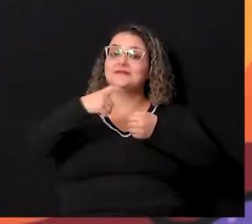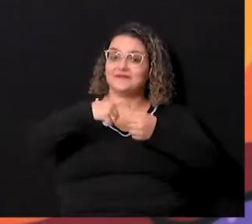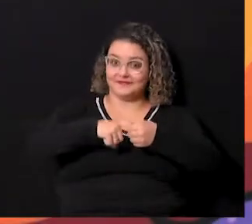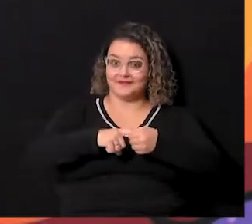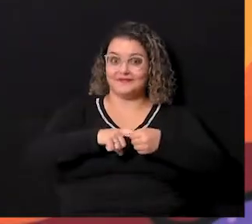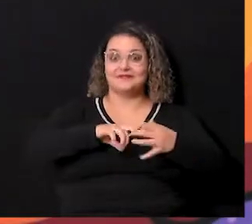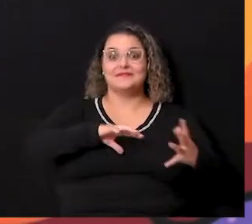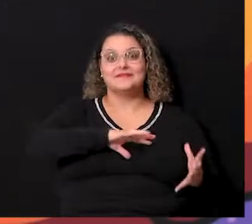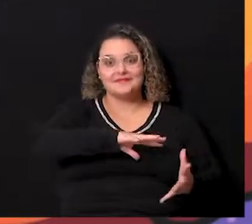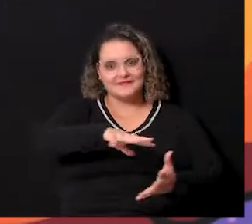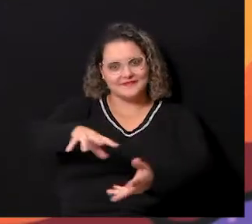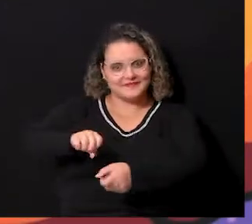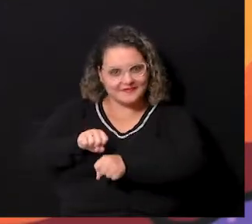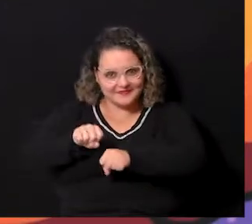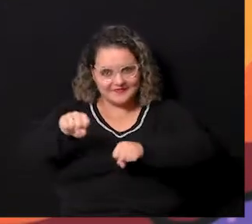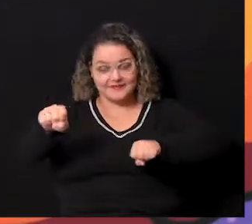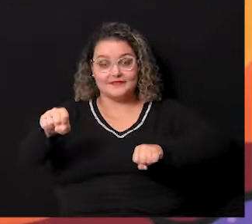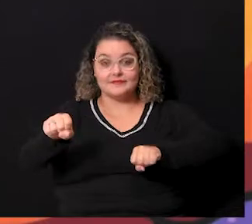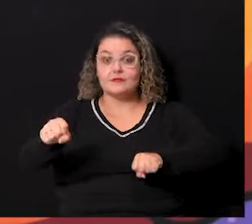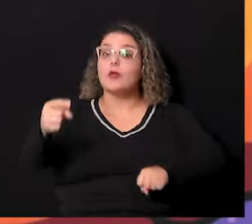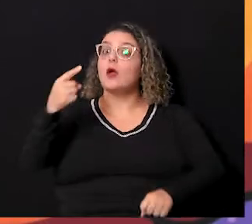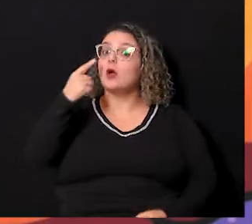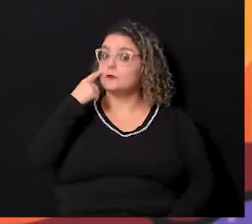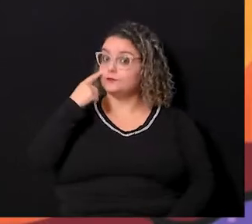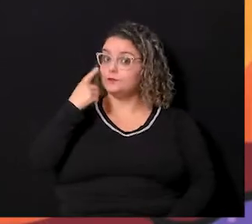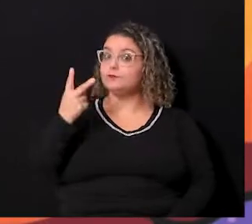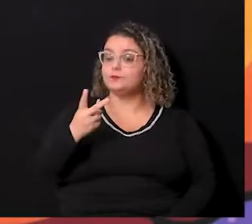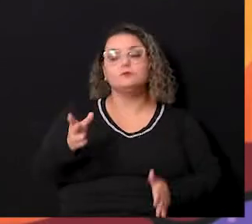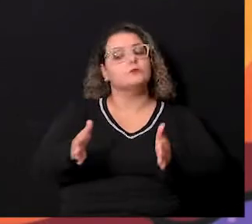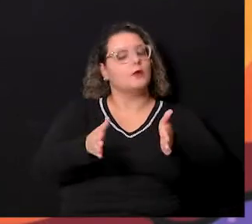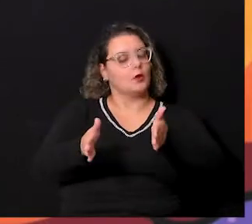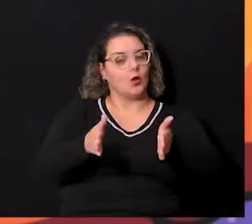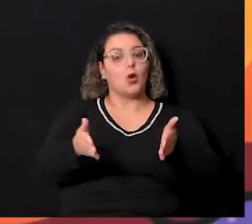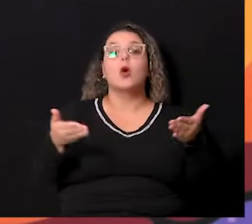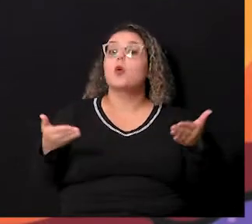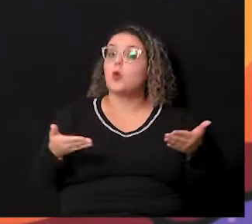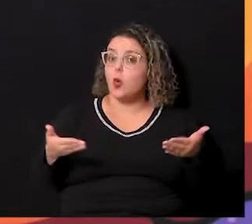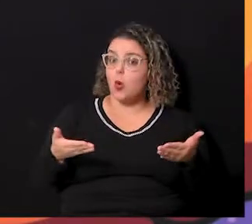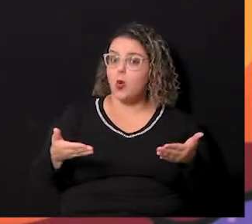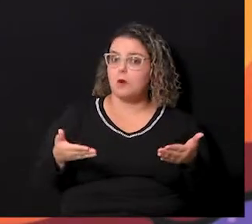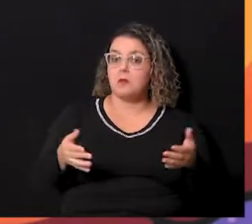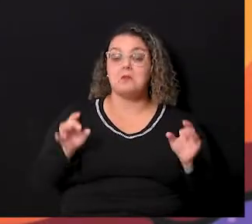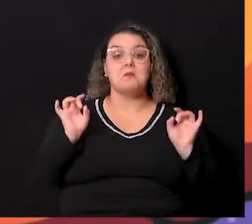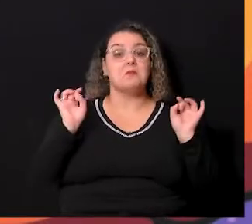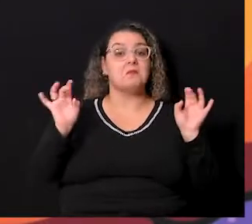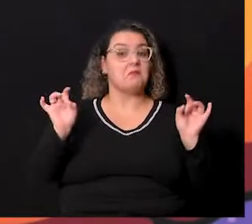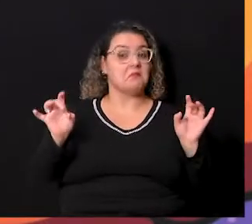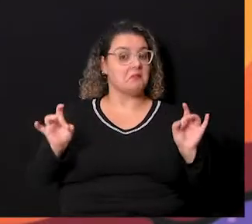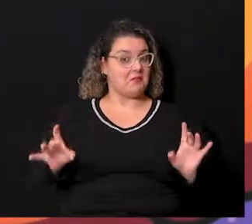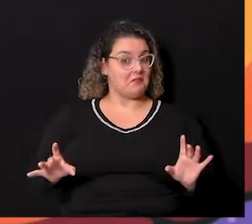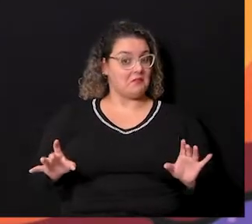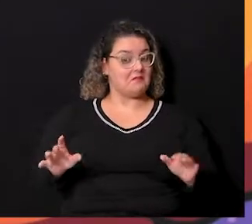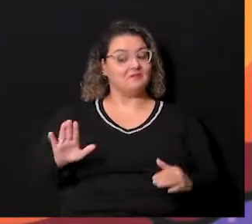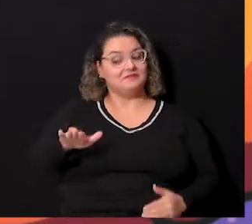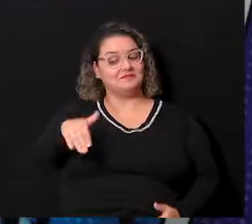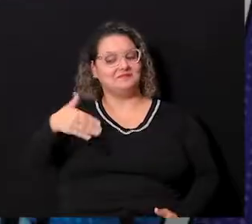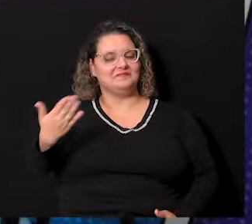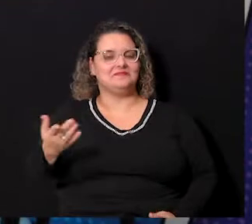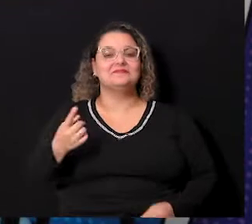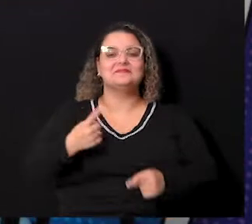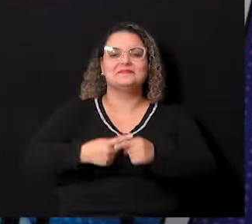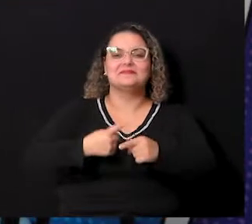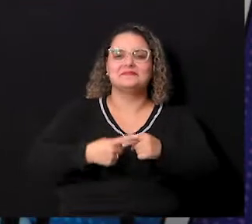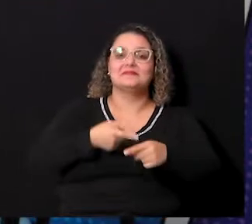Estamos de volta ao Universo Épico. Olha, segundo bloco e agora estamos chiques, internacionais,